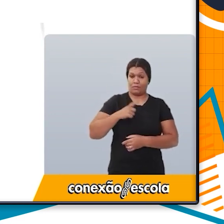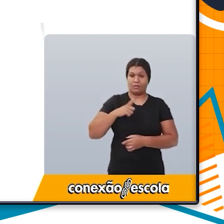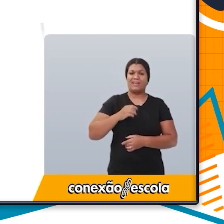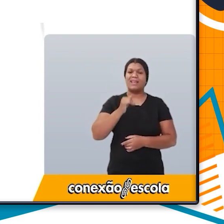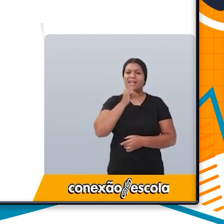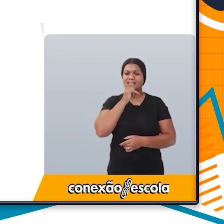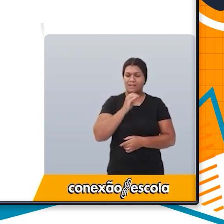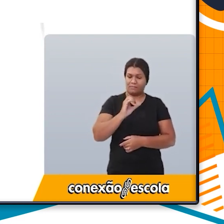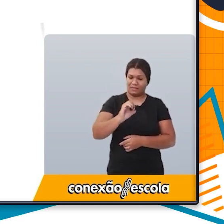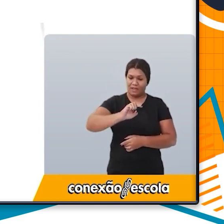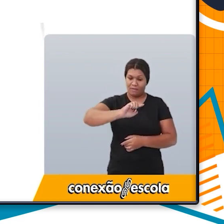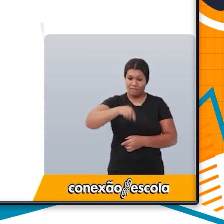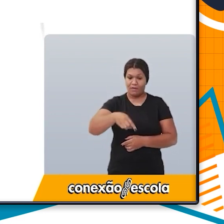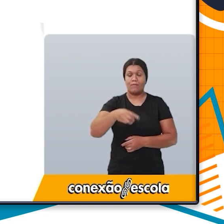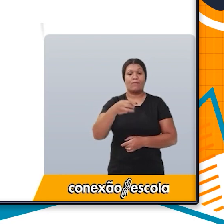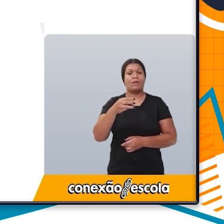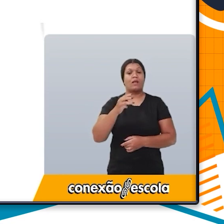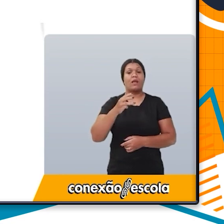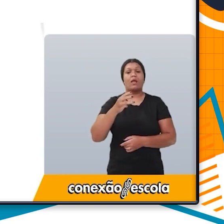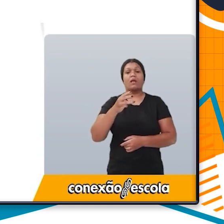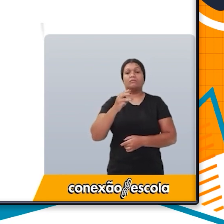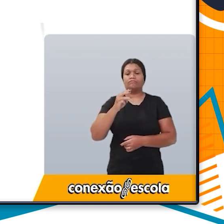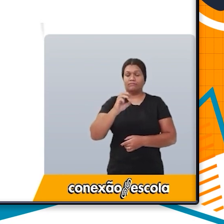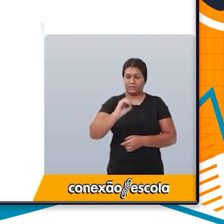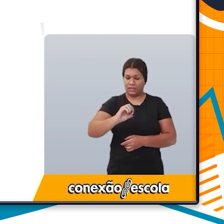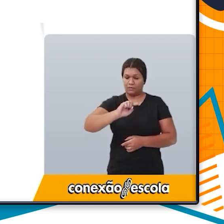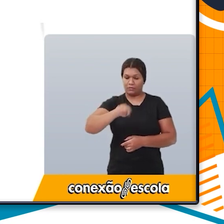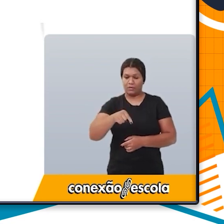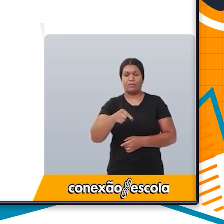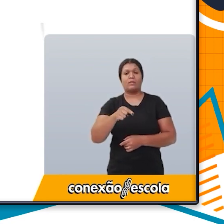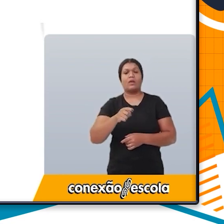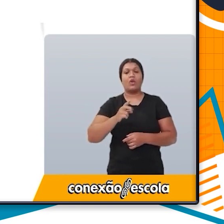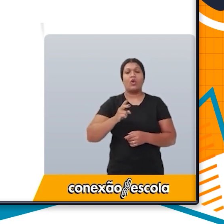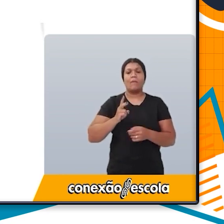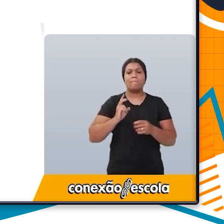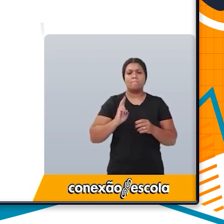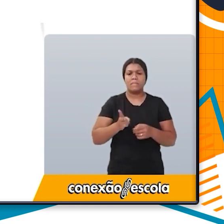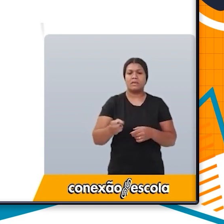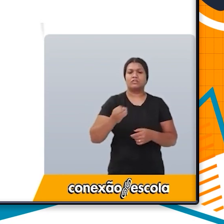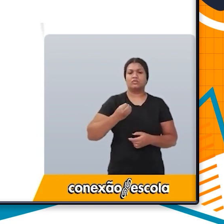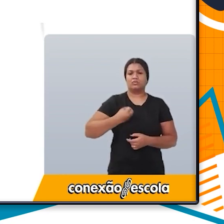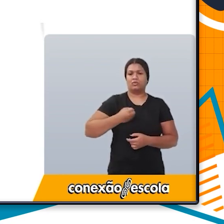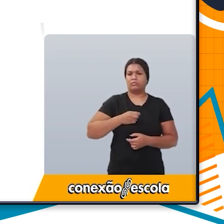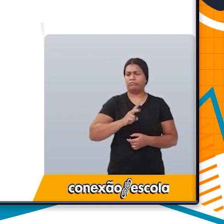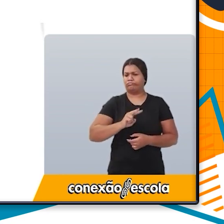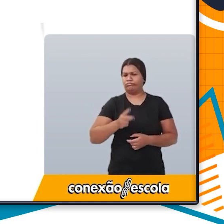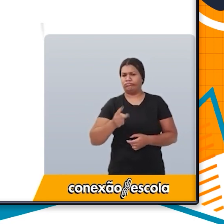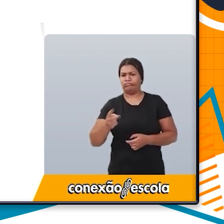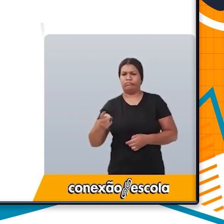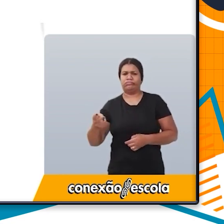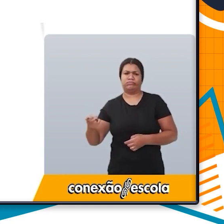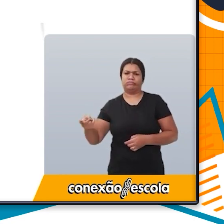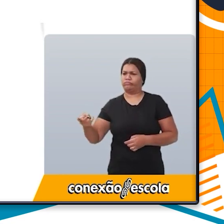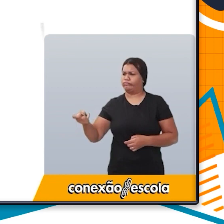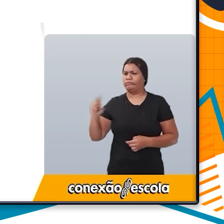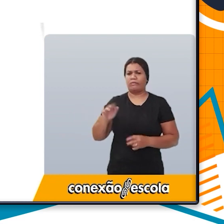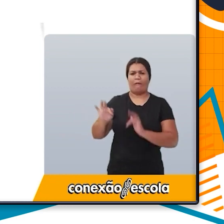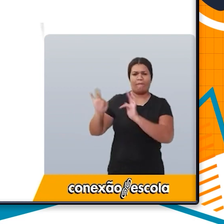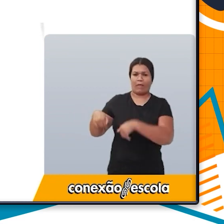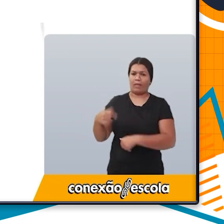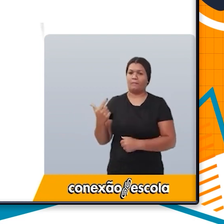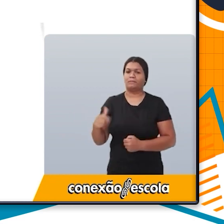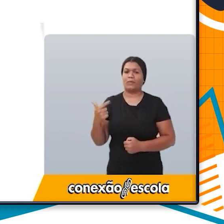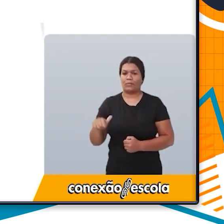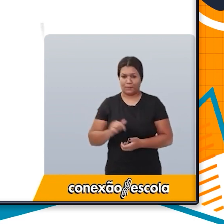após a vírgula, números que se repetem infinitamente. Por exemplo, 1/3, quando eu passo para a